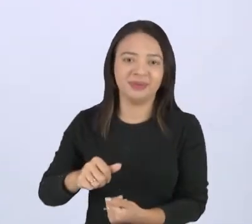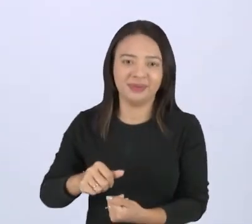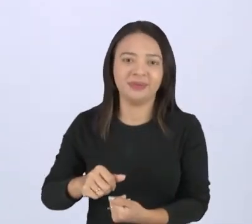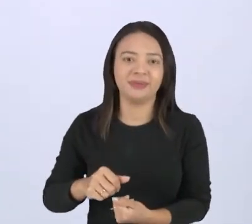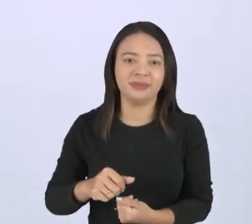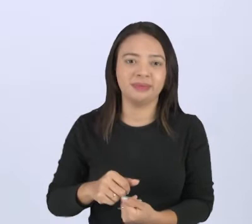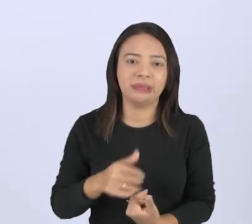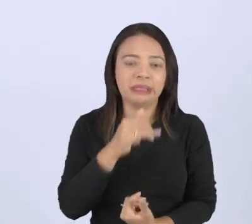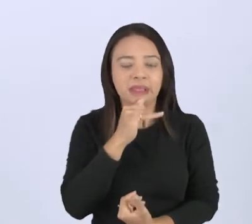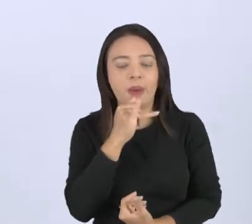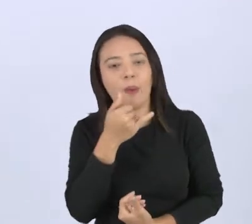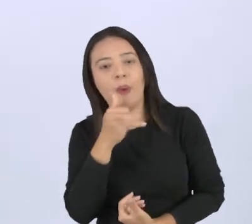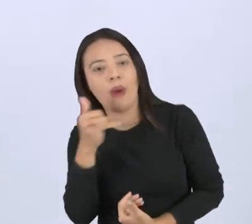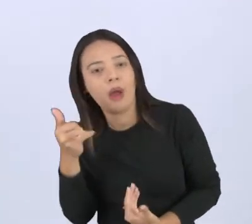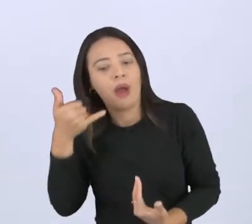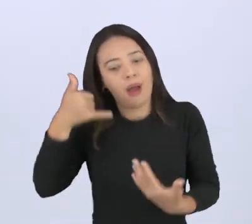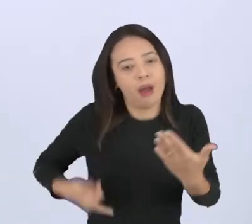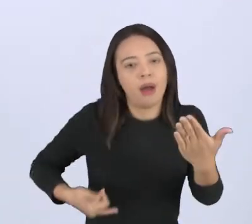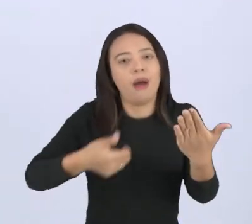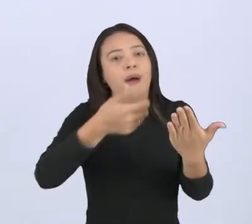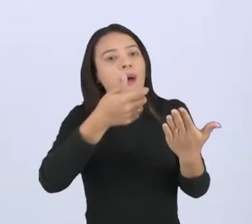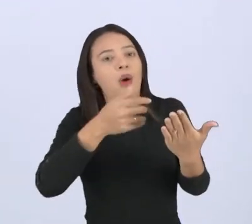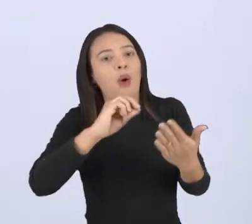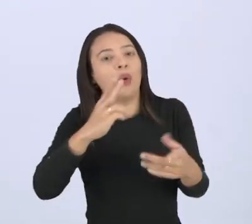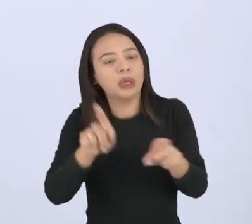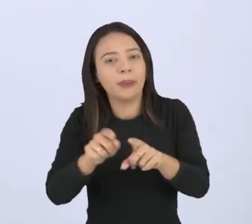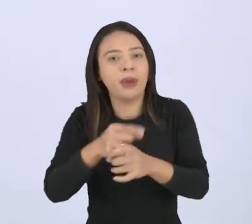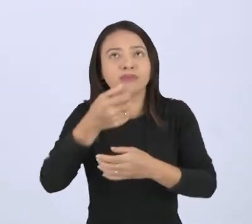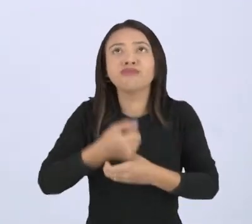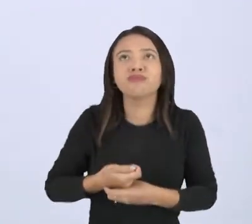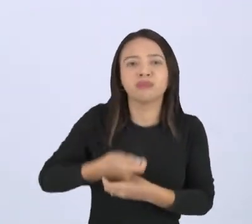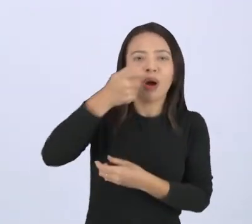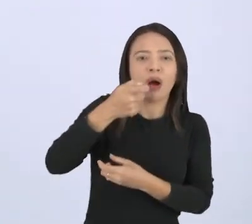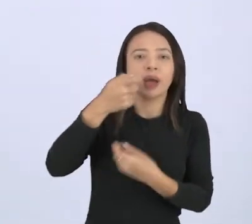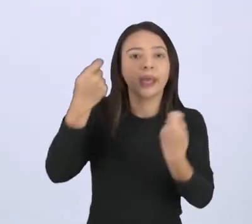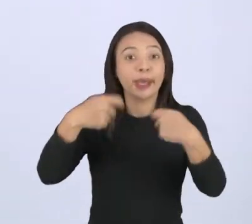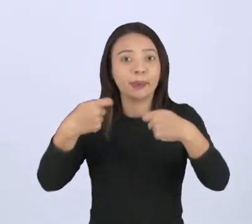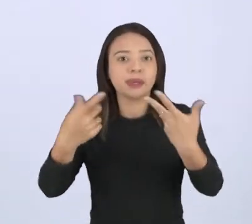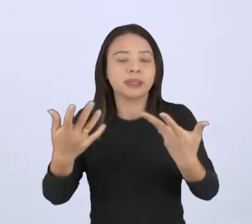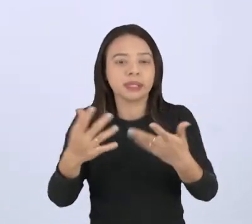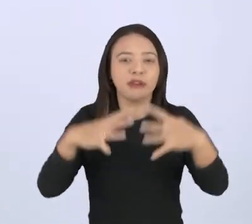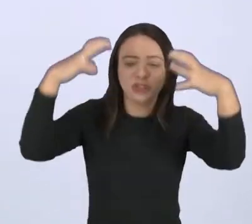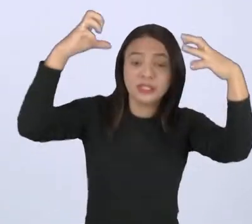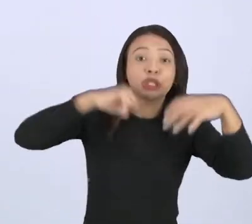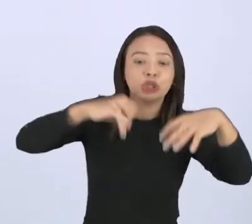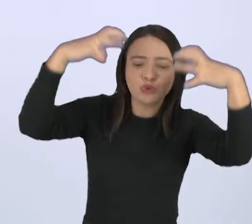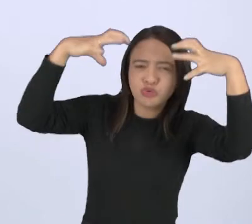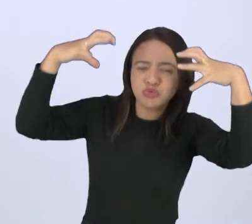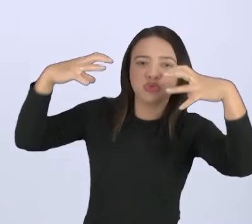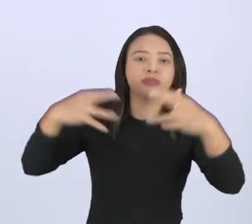componentes eletrônicos ou até mesmo um guarda-chuva que você precisa quando está num período de chuva.